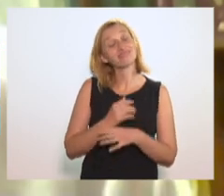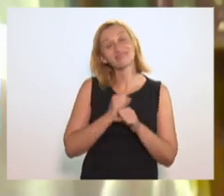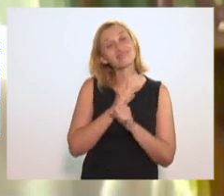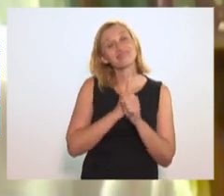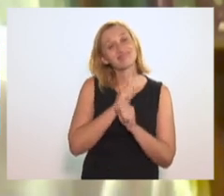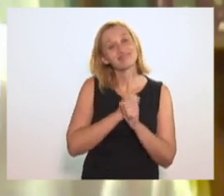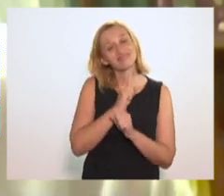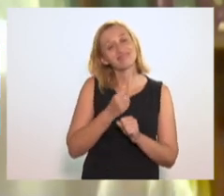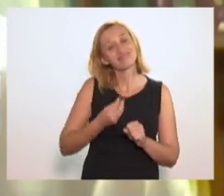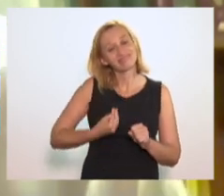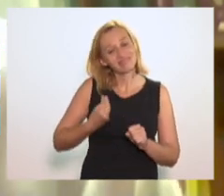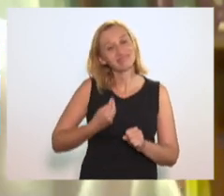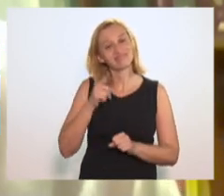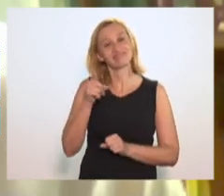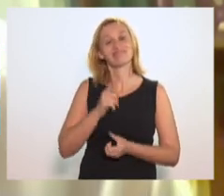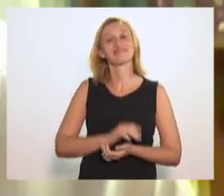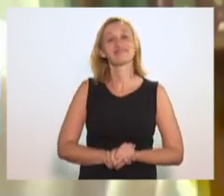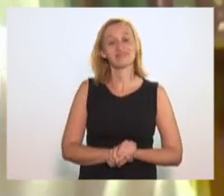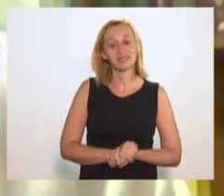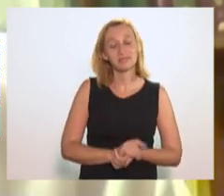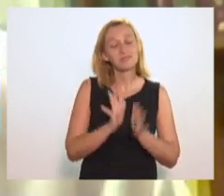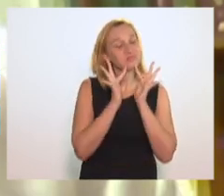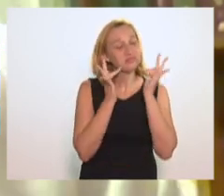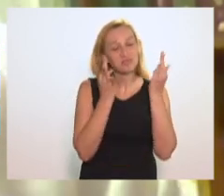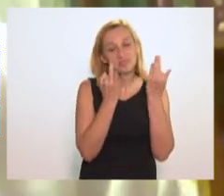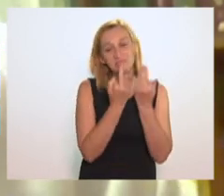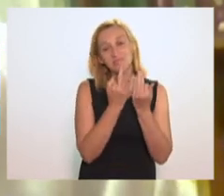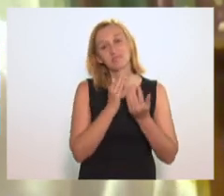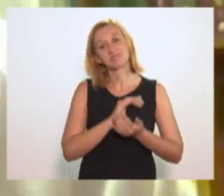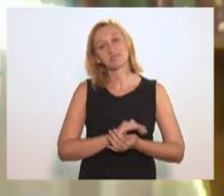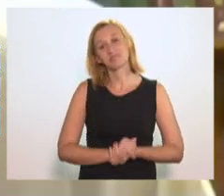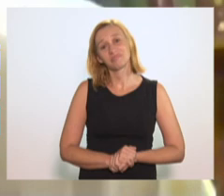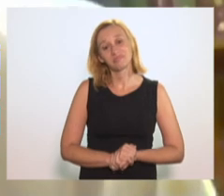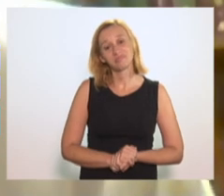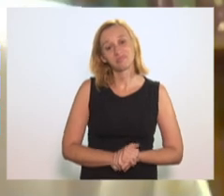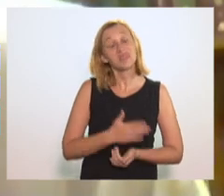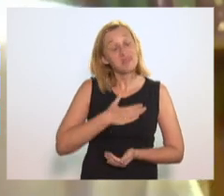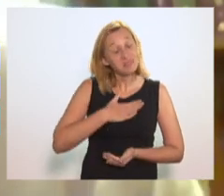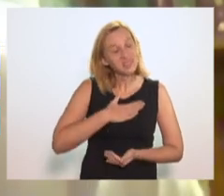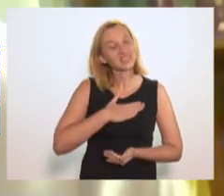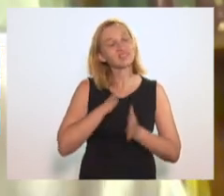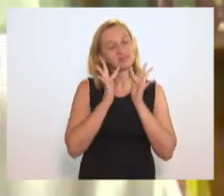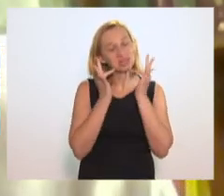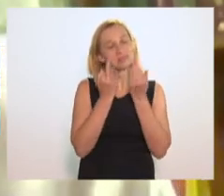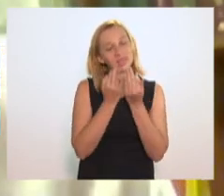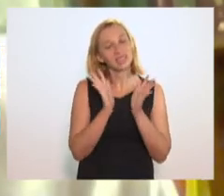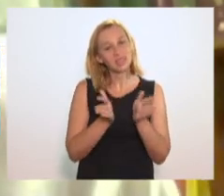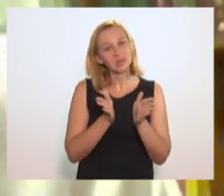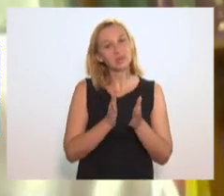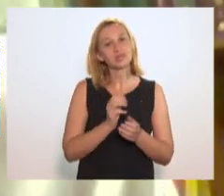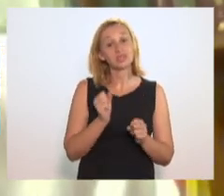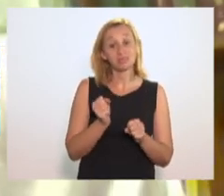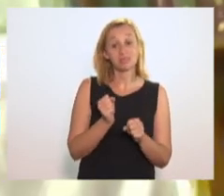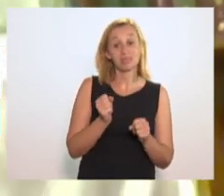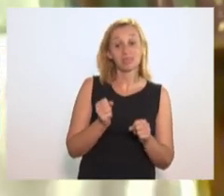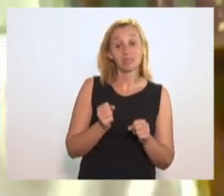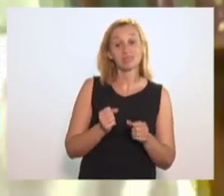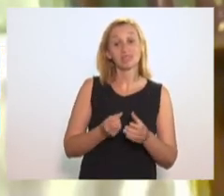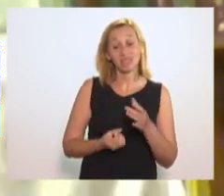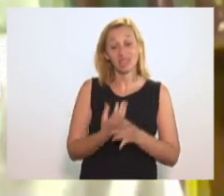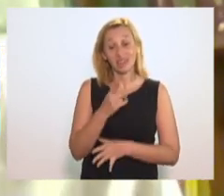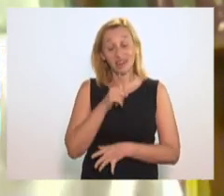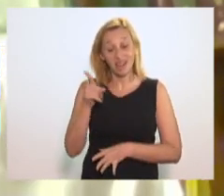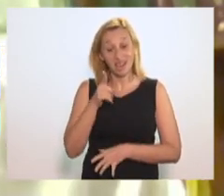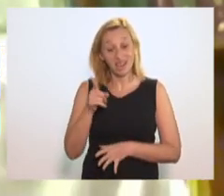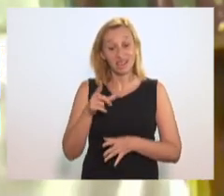não só a família minha família hoje que eu constituí mas a família minha